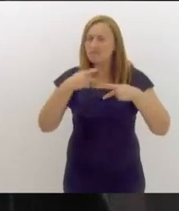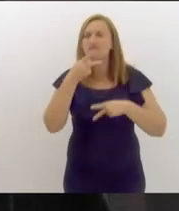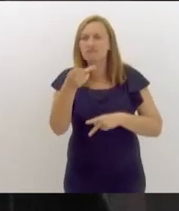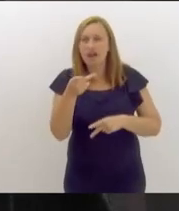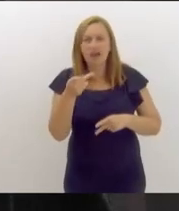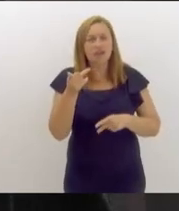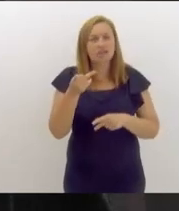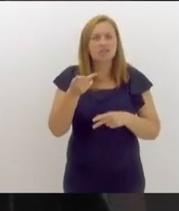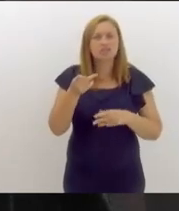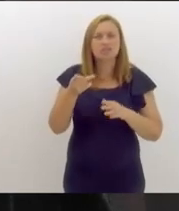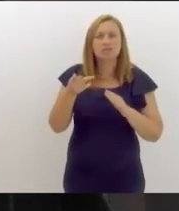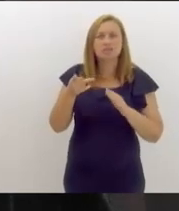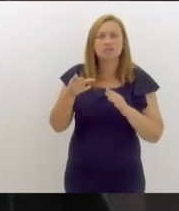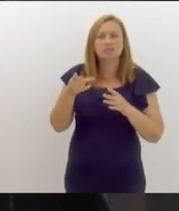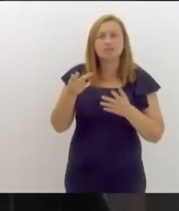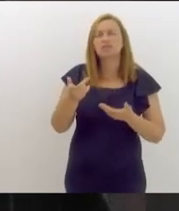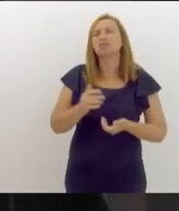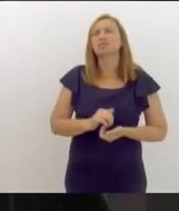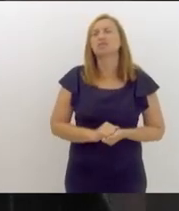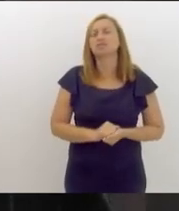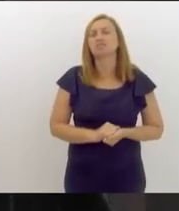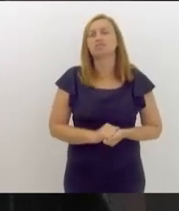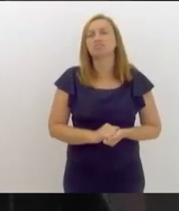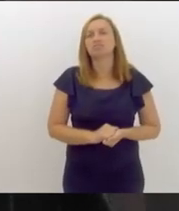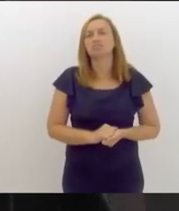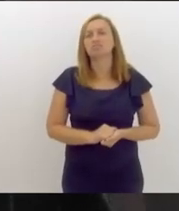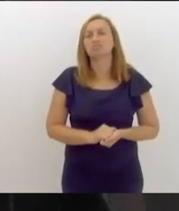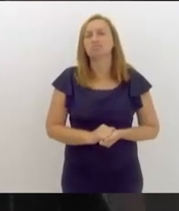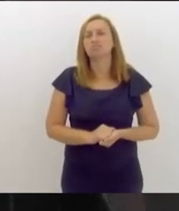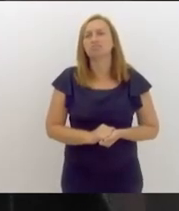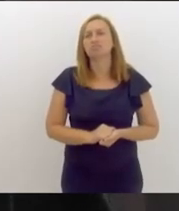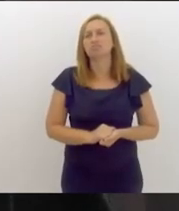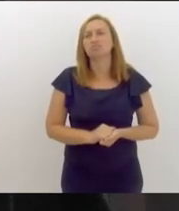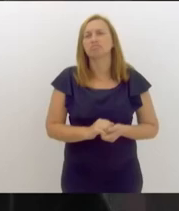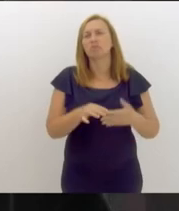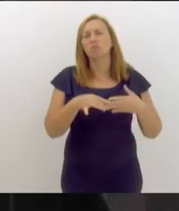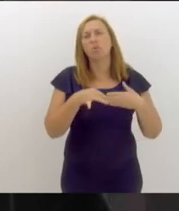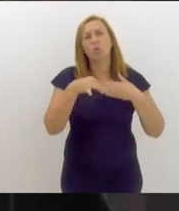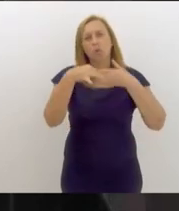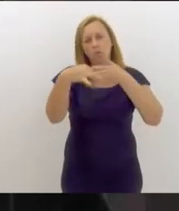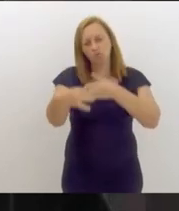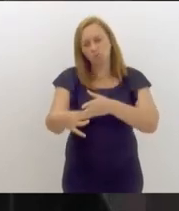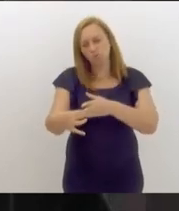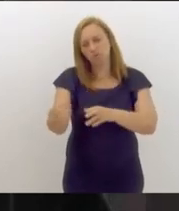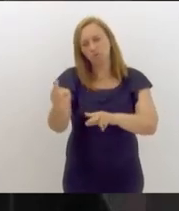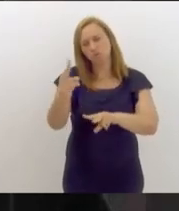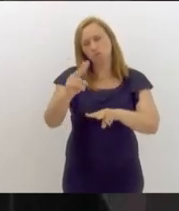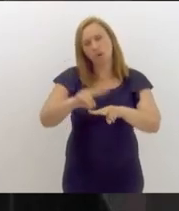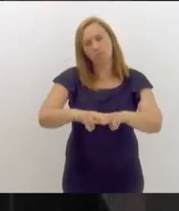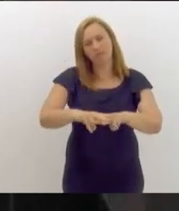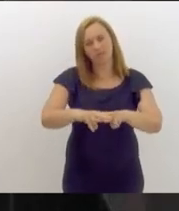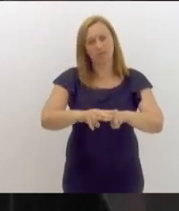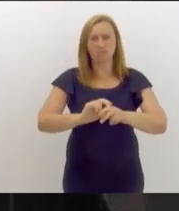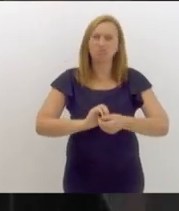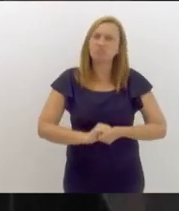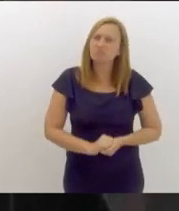de protestar foram conduzido a prisão